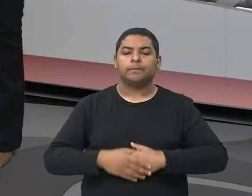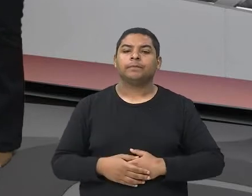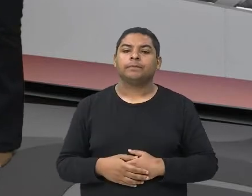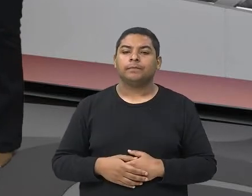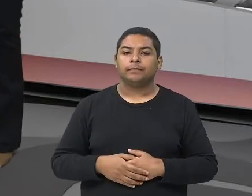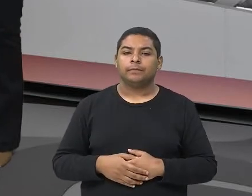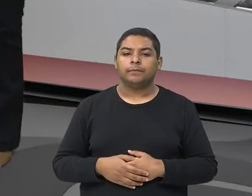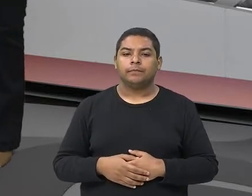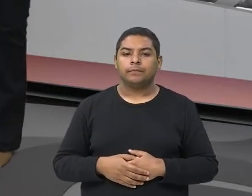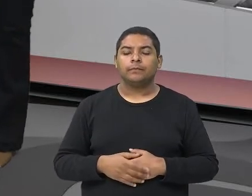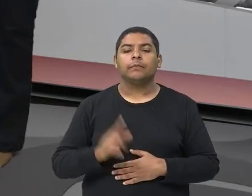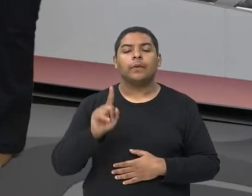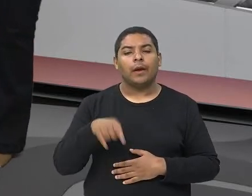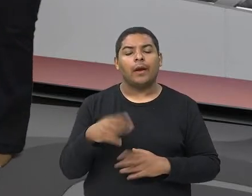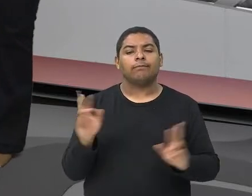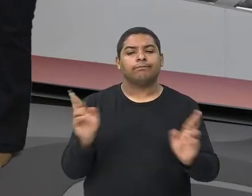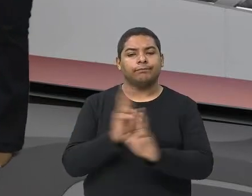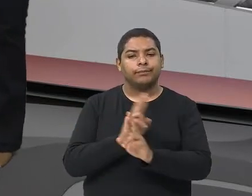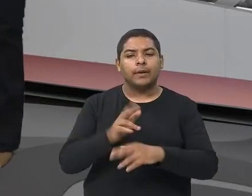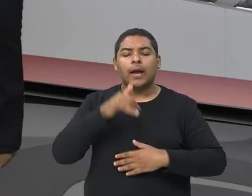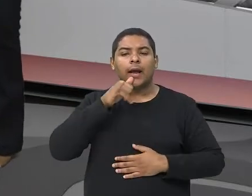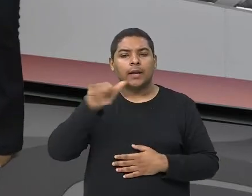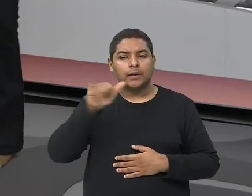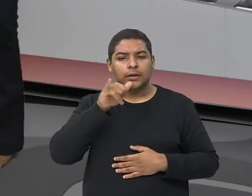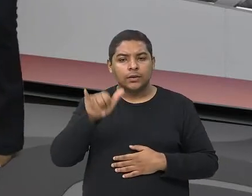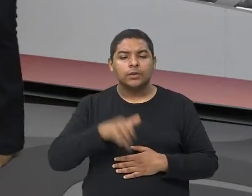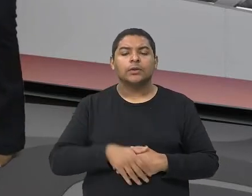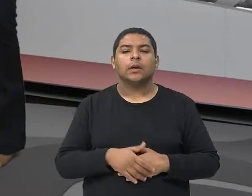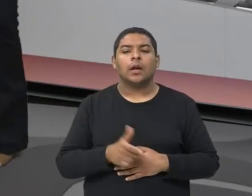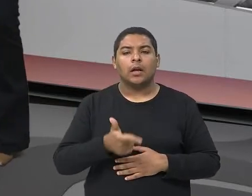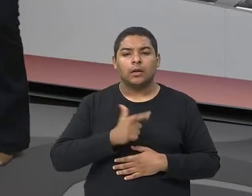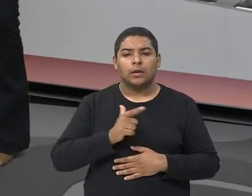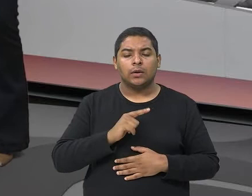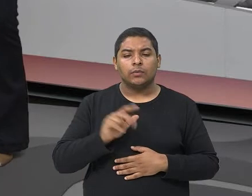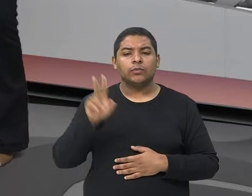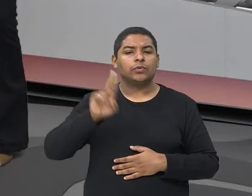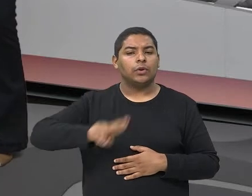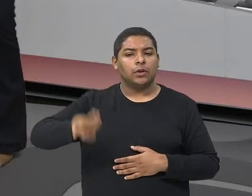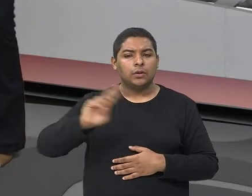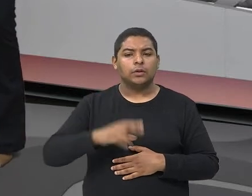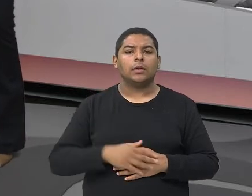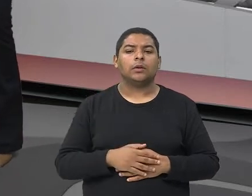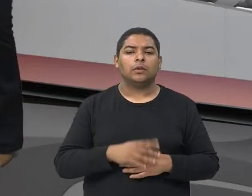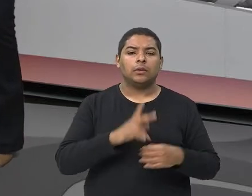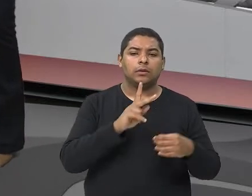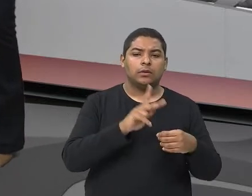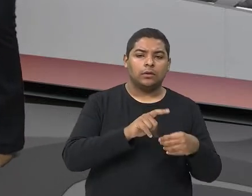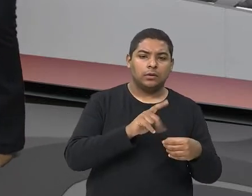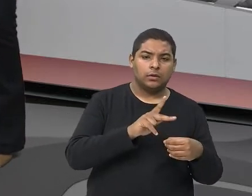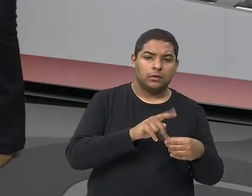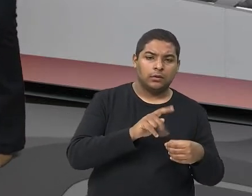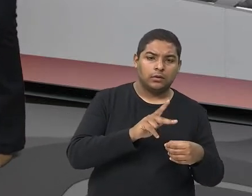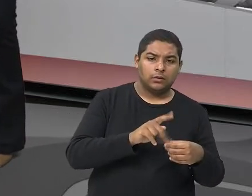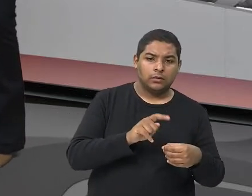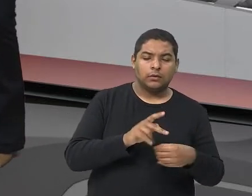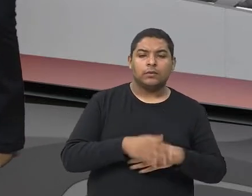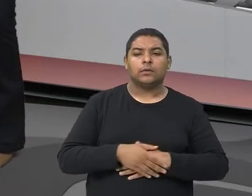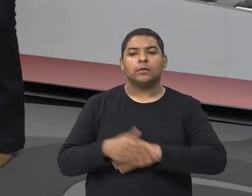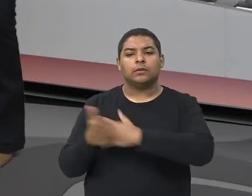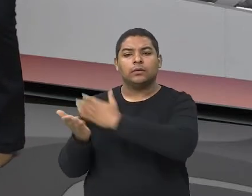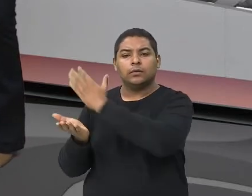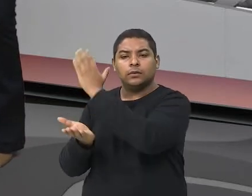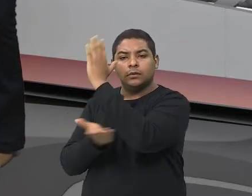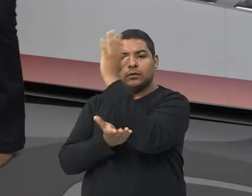em relação também à fonte de energia, que acaba sendo muito utilizado, principalmente através dos combustíveis fósseis, com